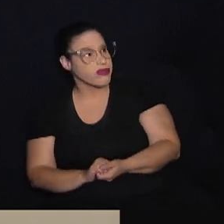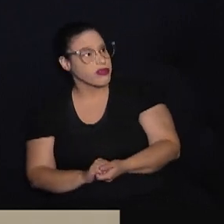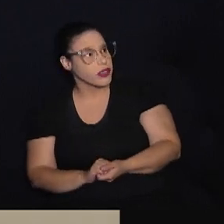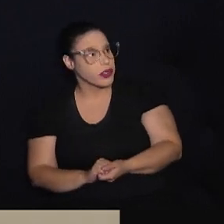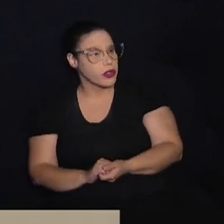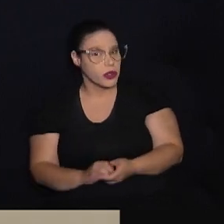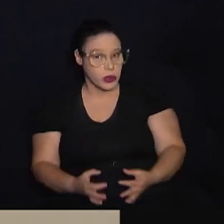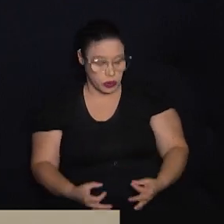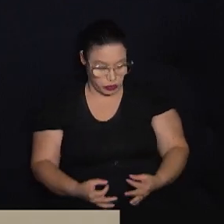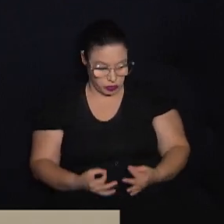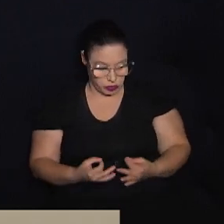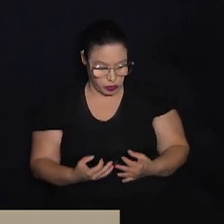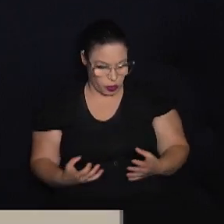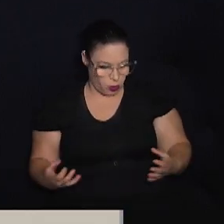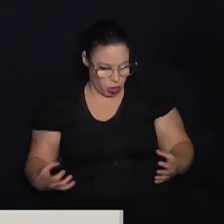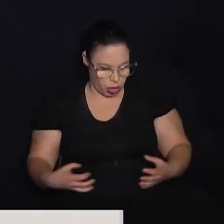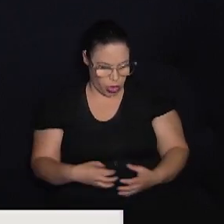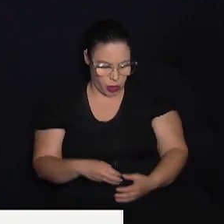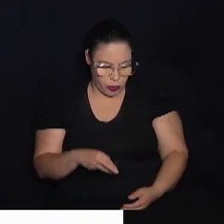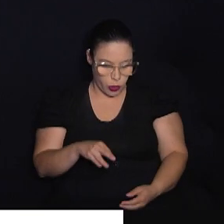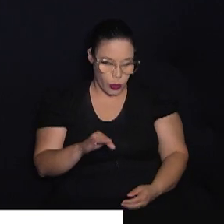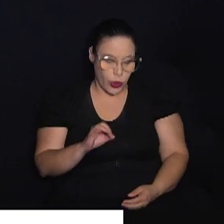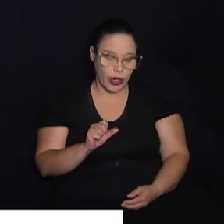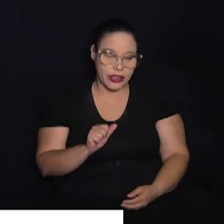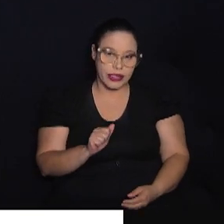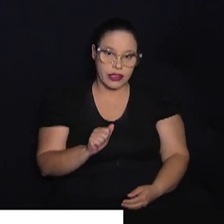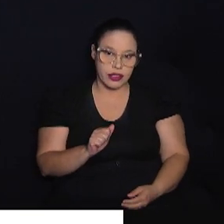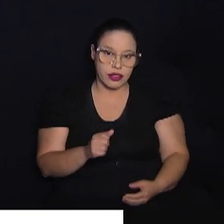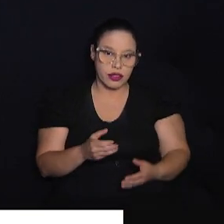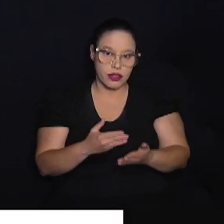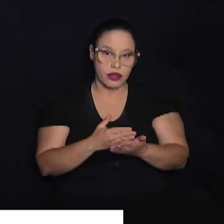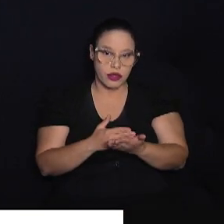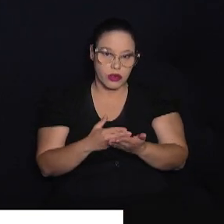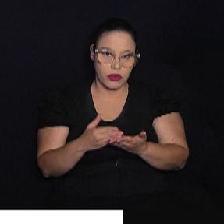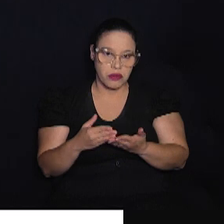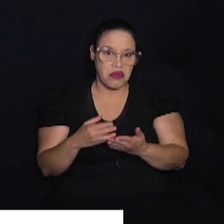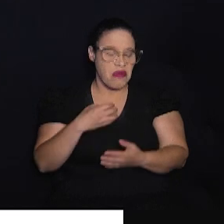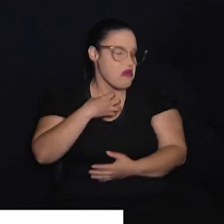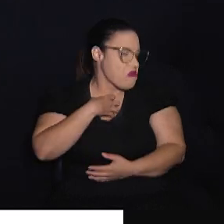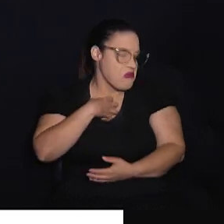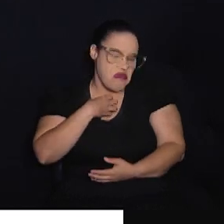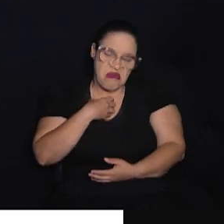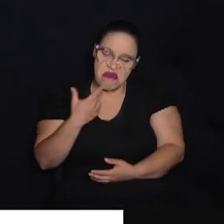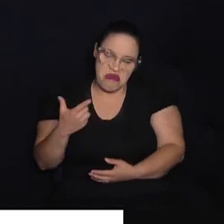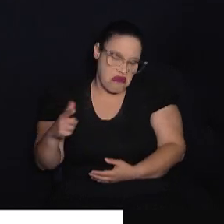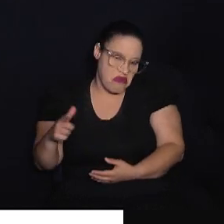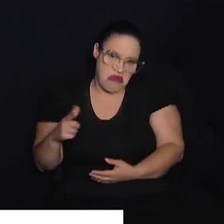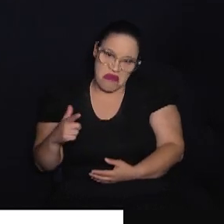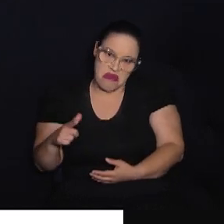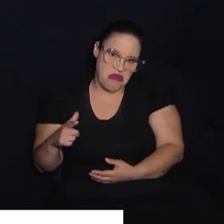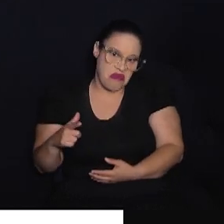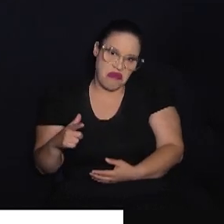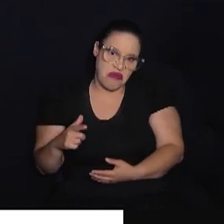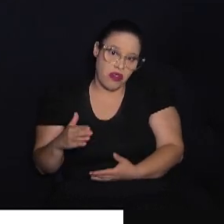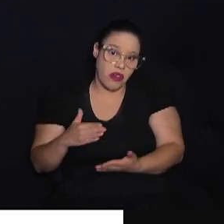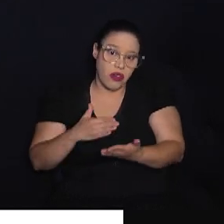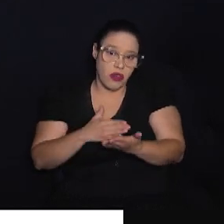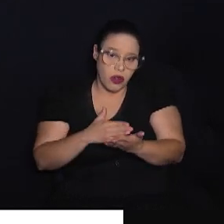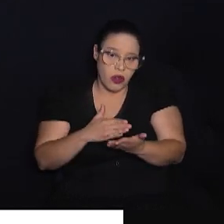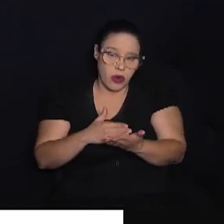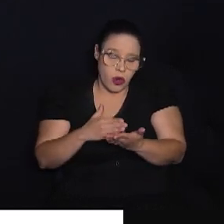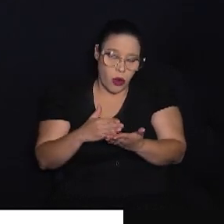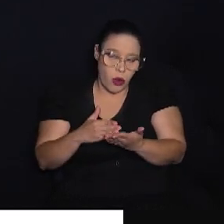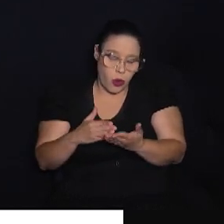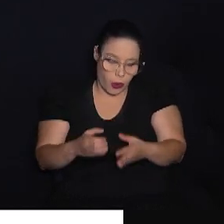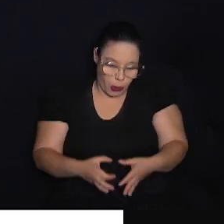O tumor, quando ele invade a mucosa, no começo ele não tem sintoma. E aí, com o passar da evolução